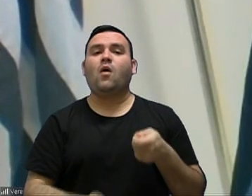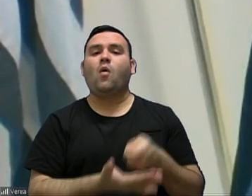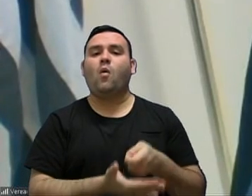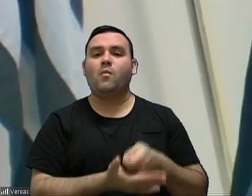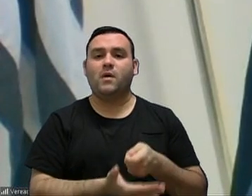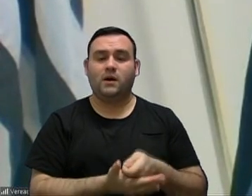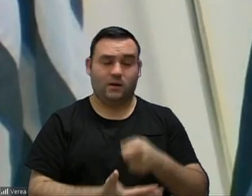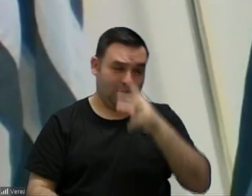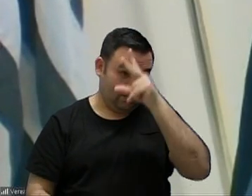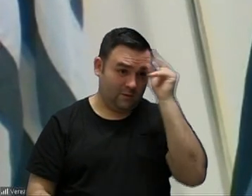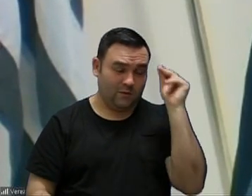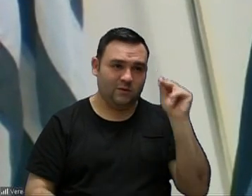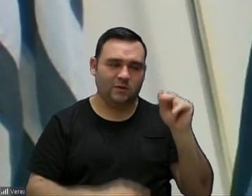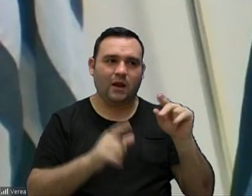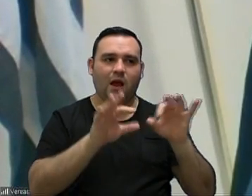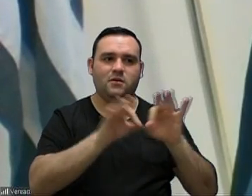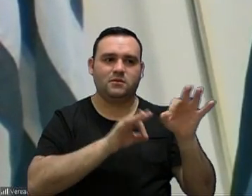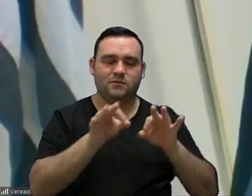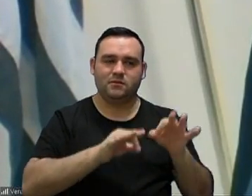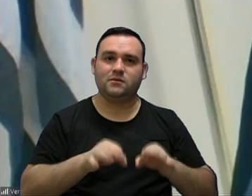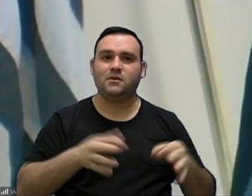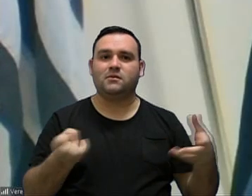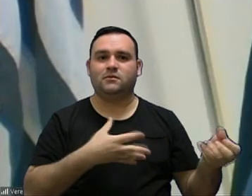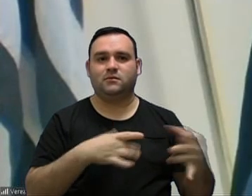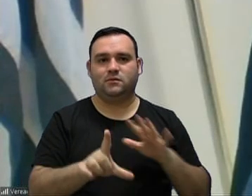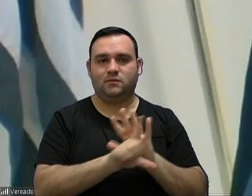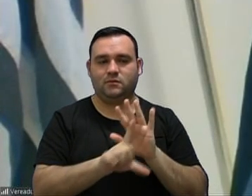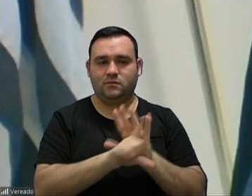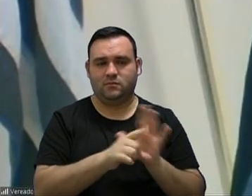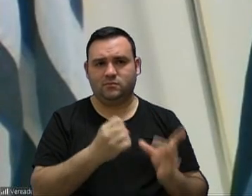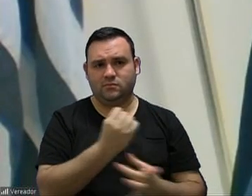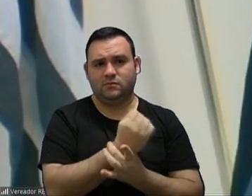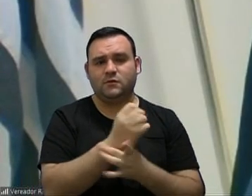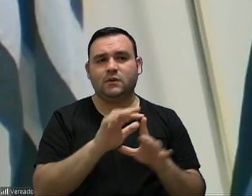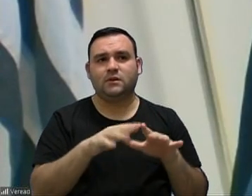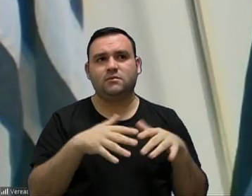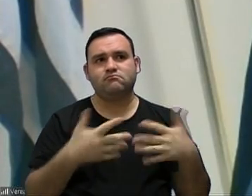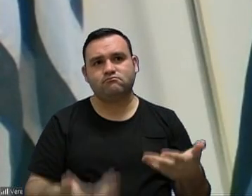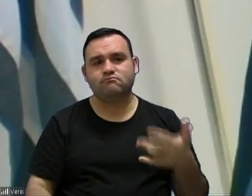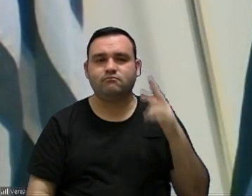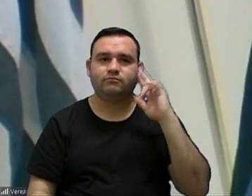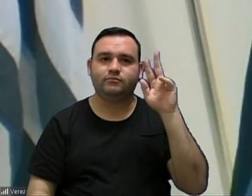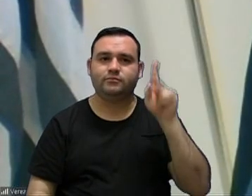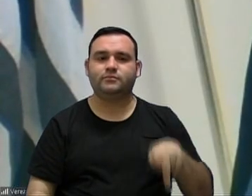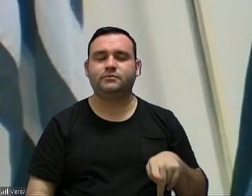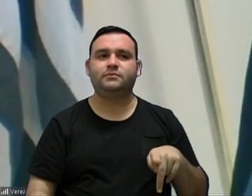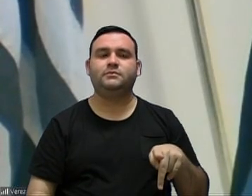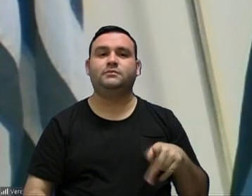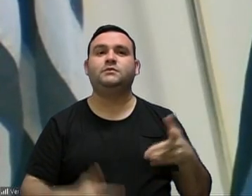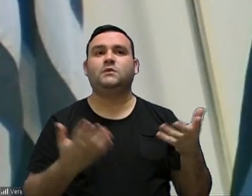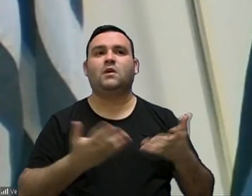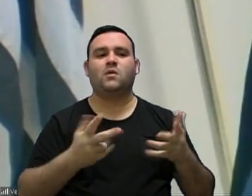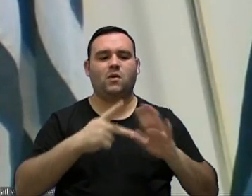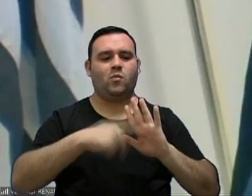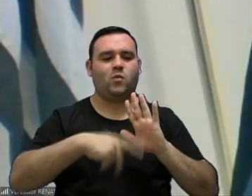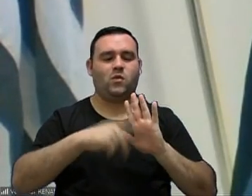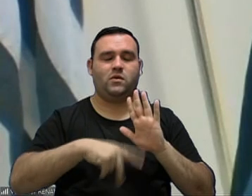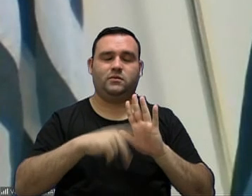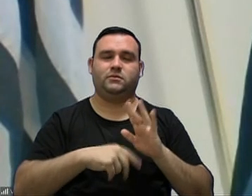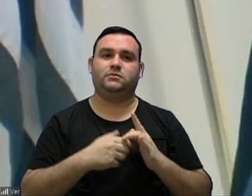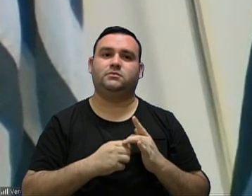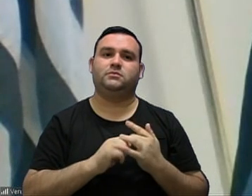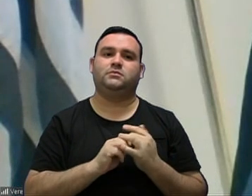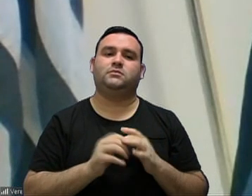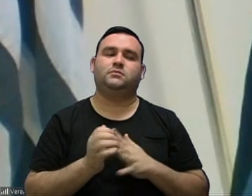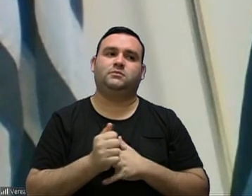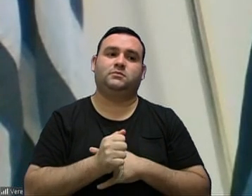a municipalidade a fazer uma reforma da Previdência. Portanto, senhor presidente, esse é um projeto